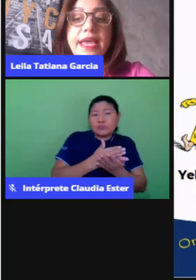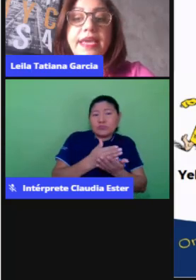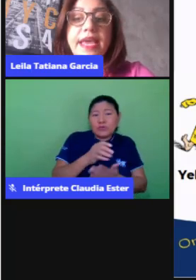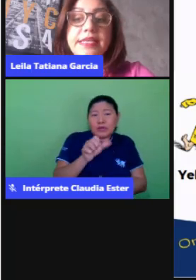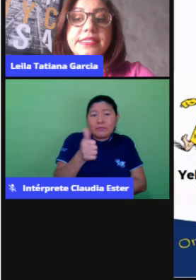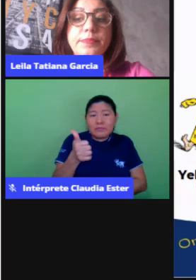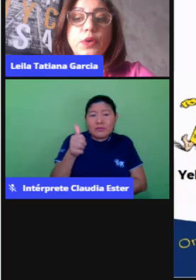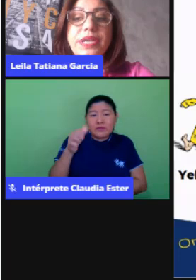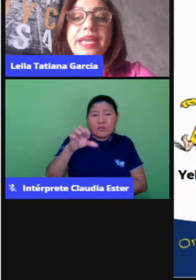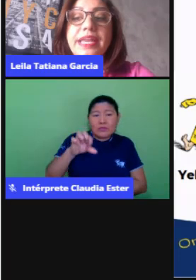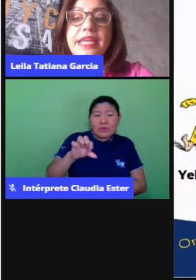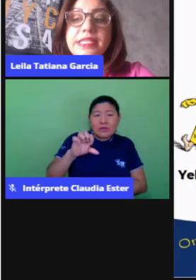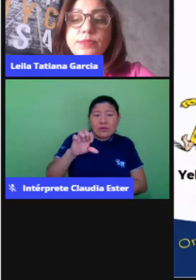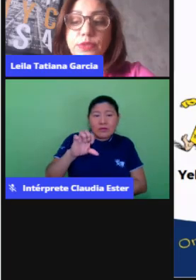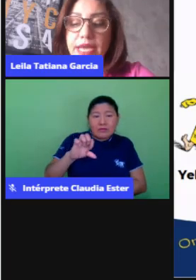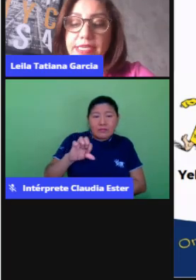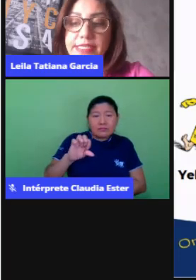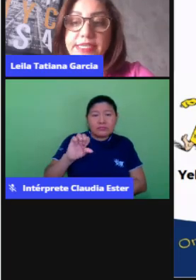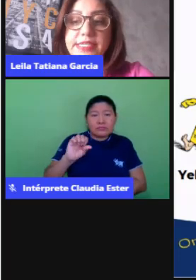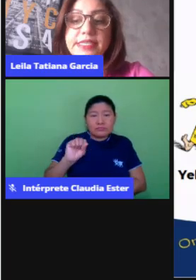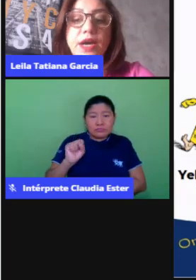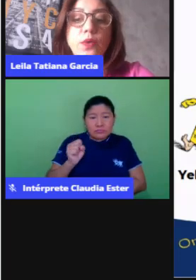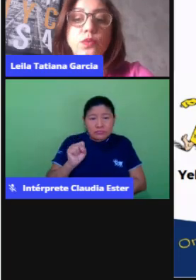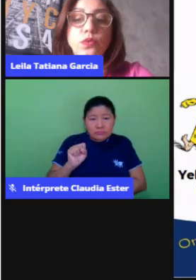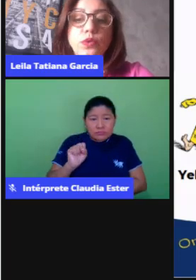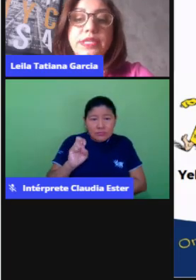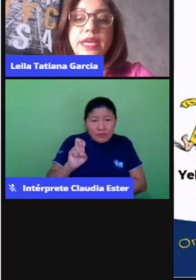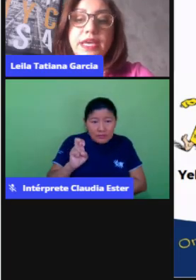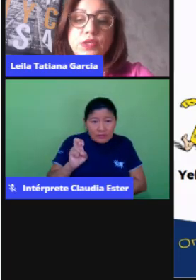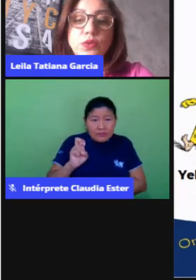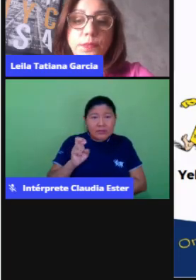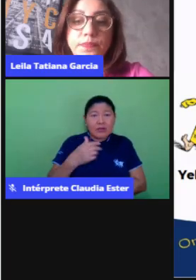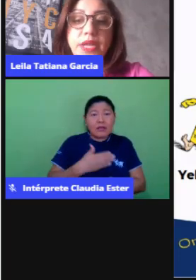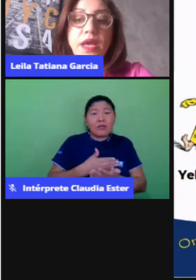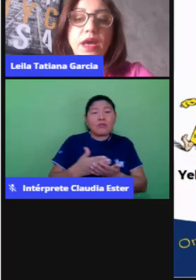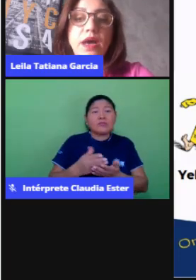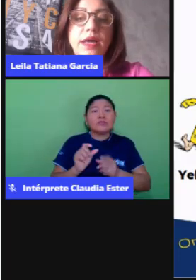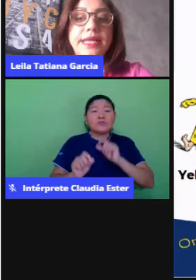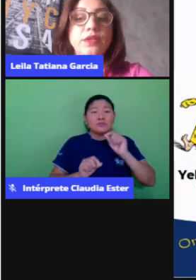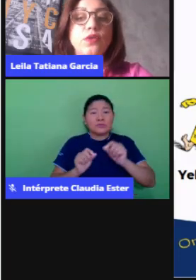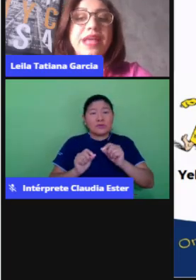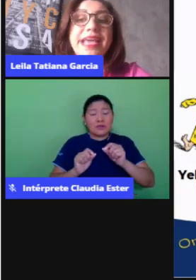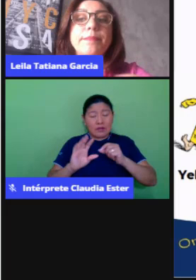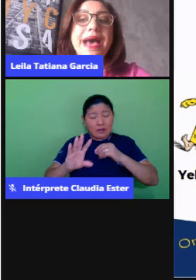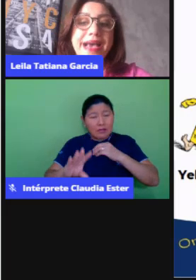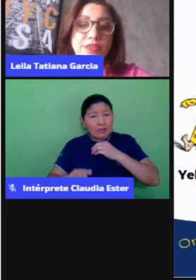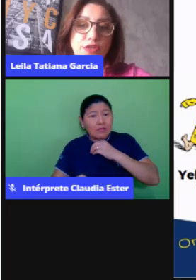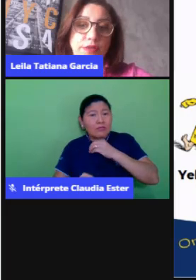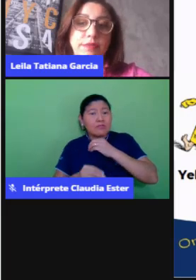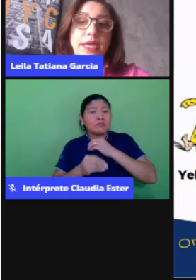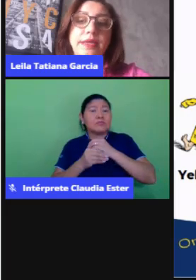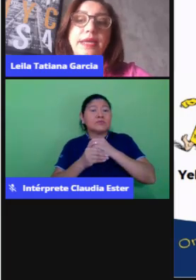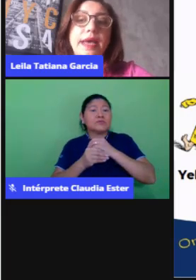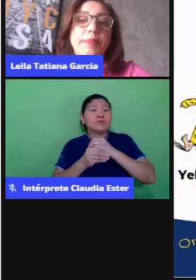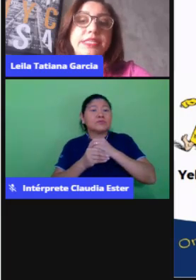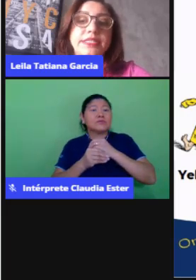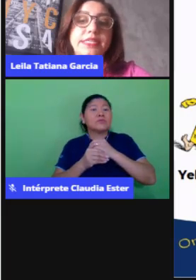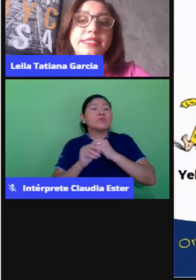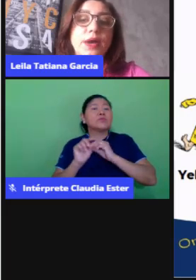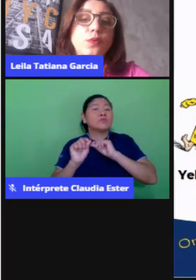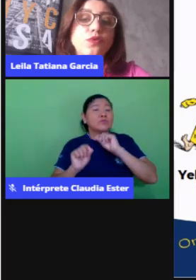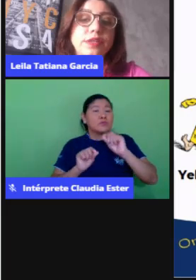ele tem esse pioneirismo na inserção do texto dentro da imagem, né?